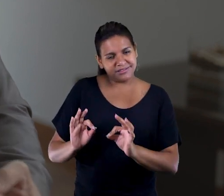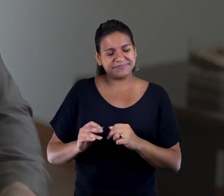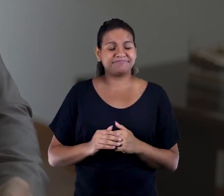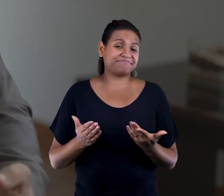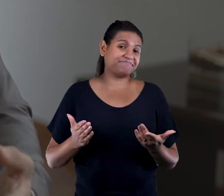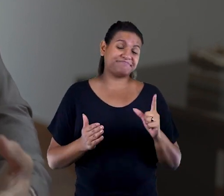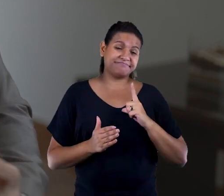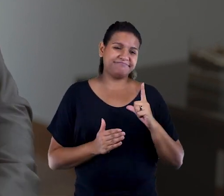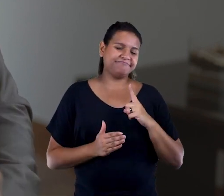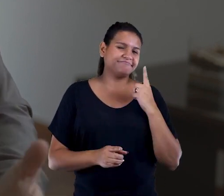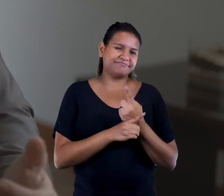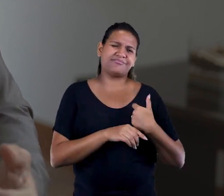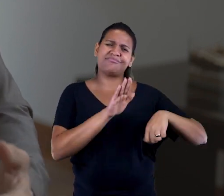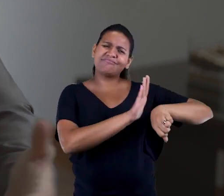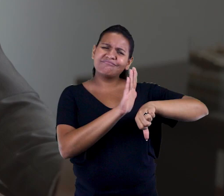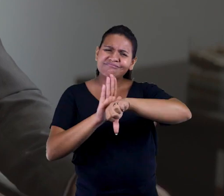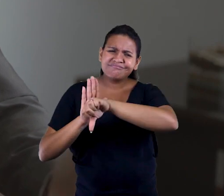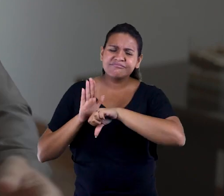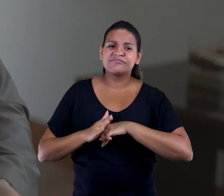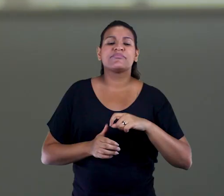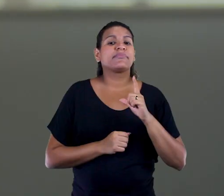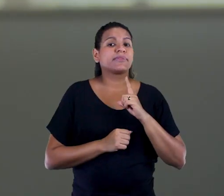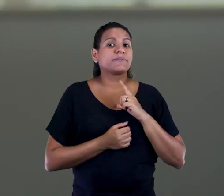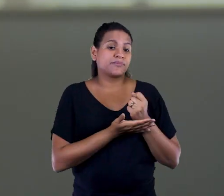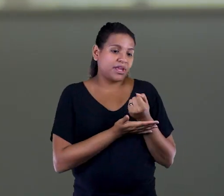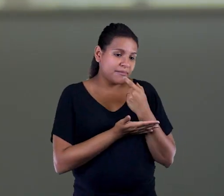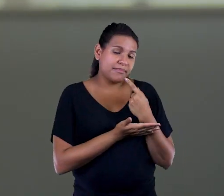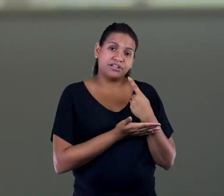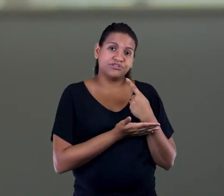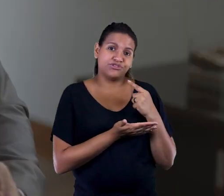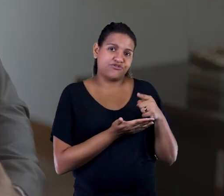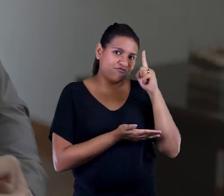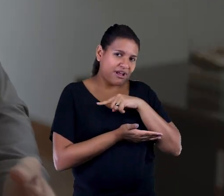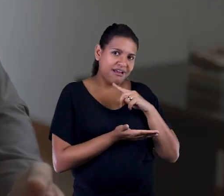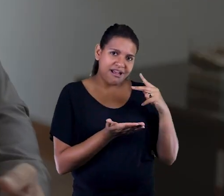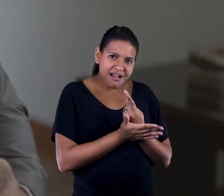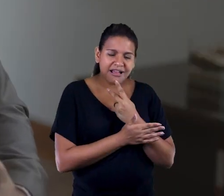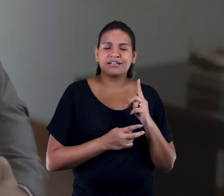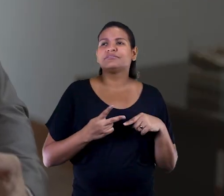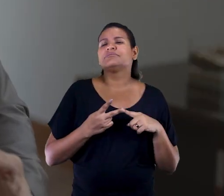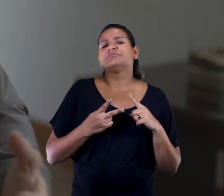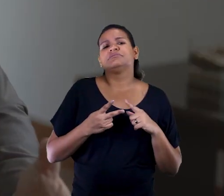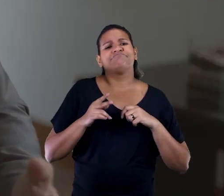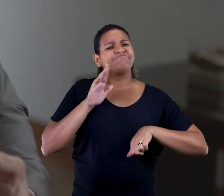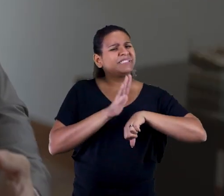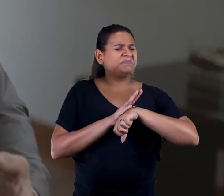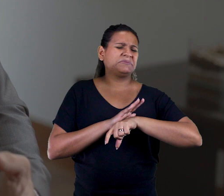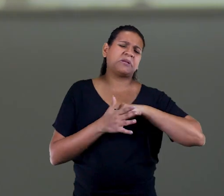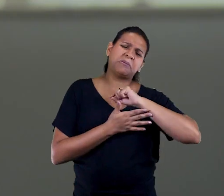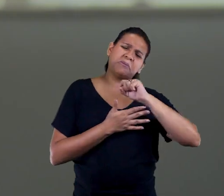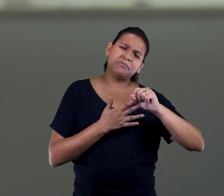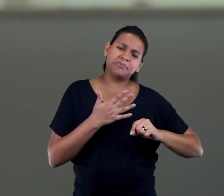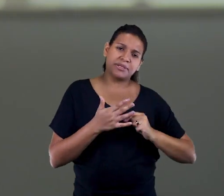uma série de crimes ali, né, que estavam ocorrendo, tinha produto farmacêutico adulterado, tinha indícios de lavagem de capitais, associação